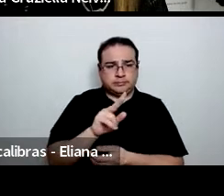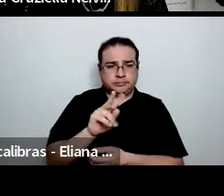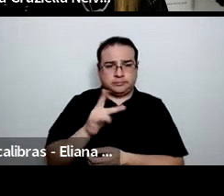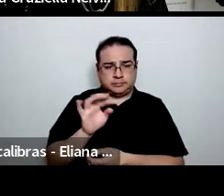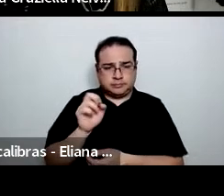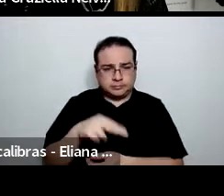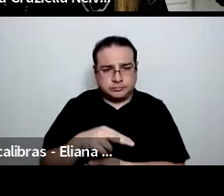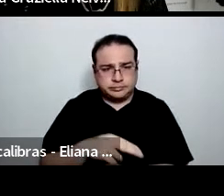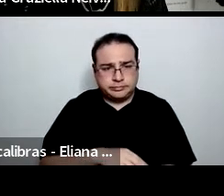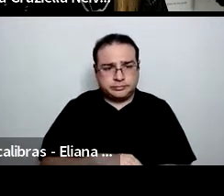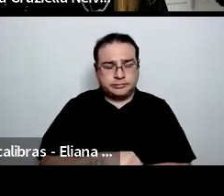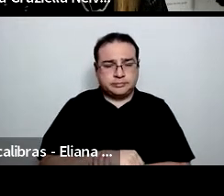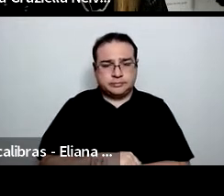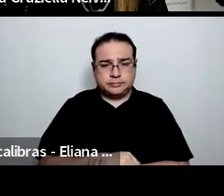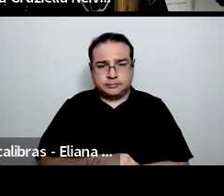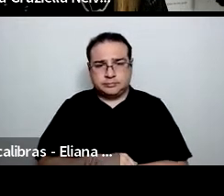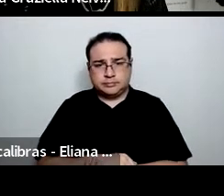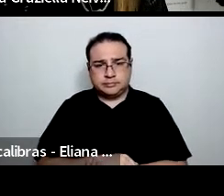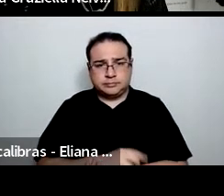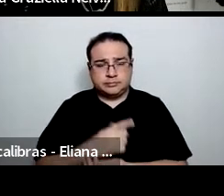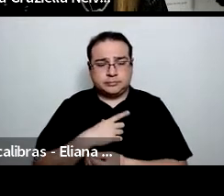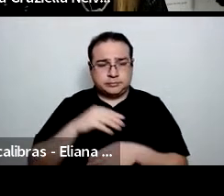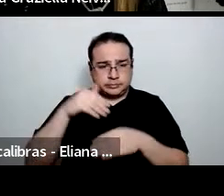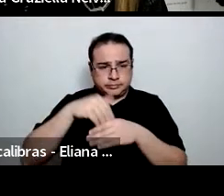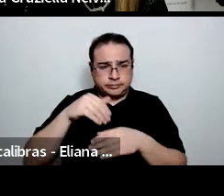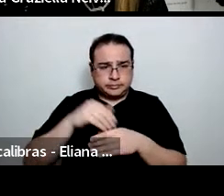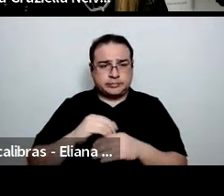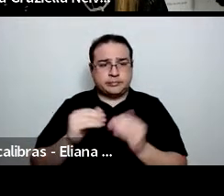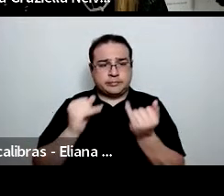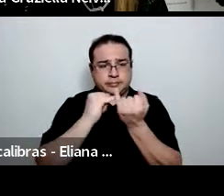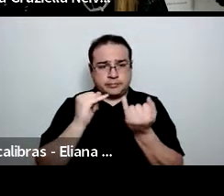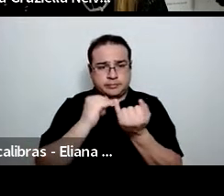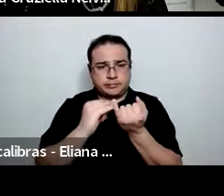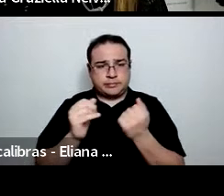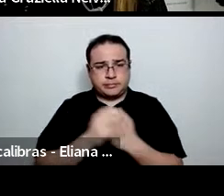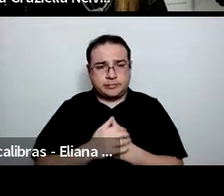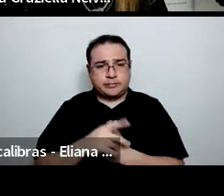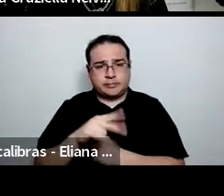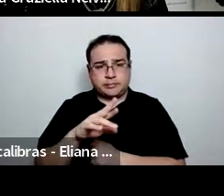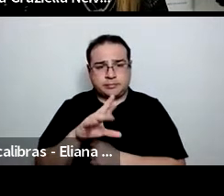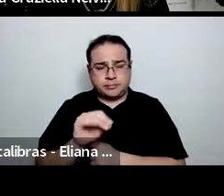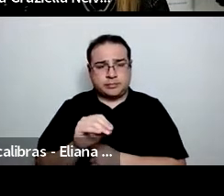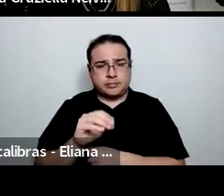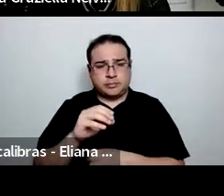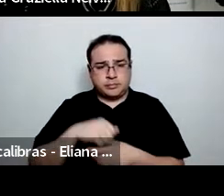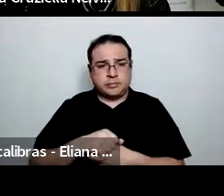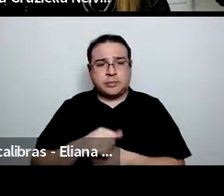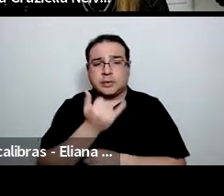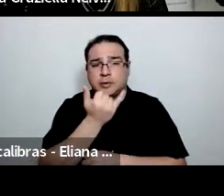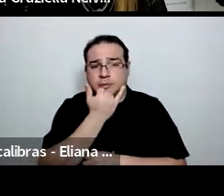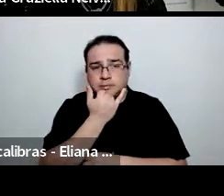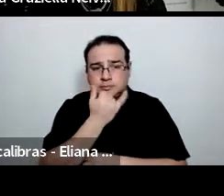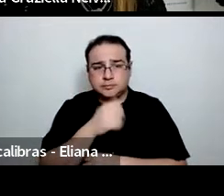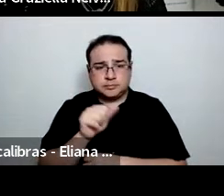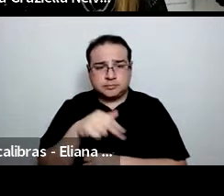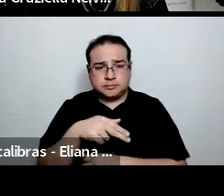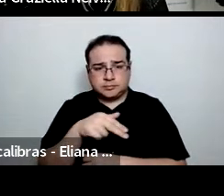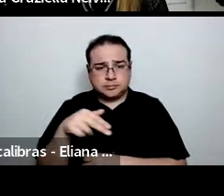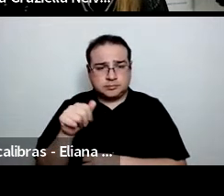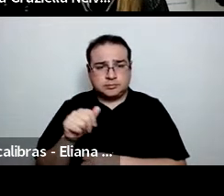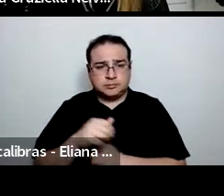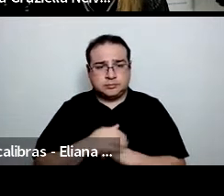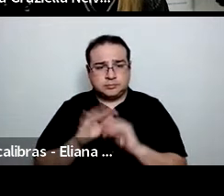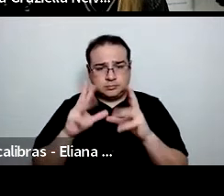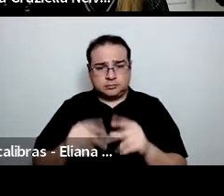Oi Perla eu não tenho tá dando parcial provimento para vendeu o perdão do mas o total